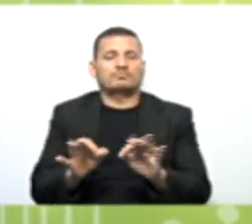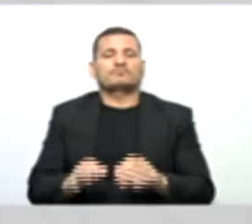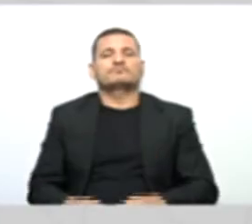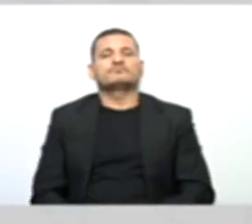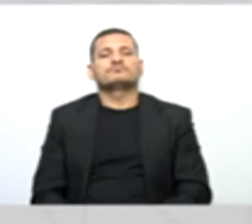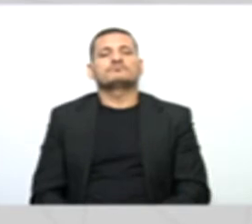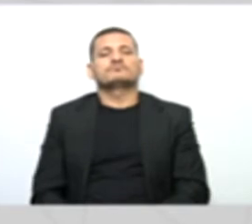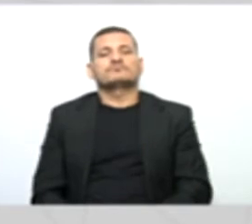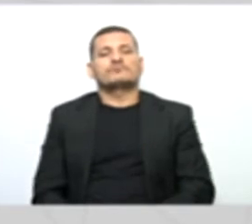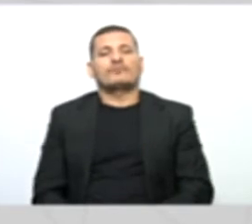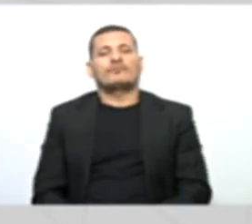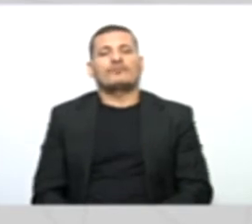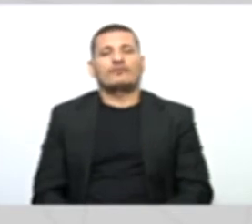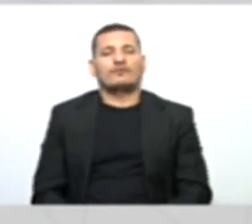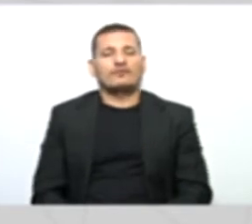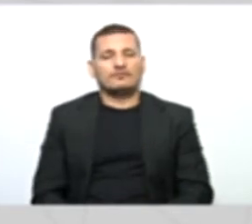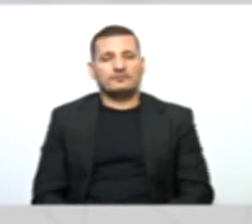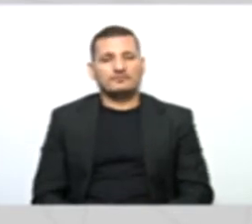próximo conteúdo.